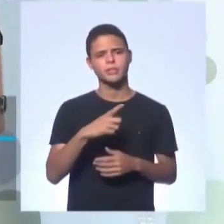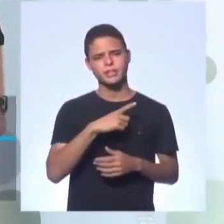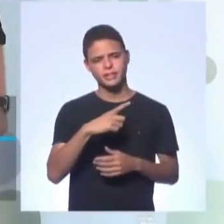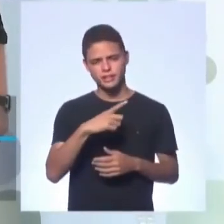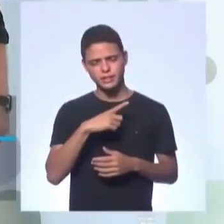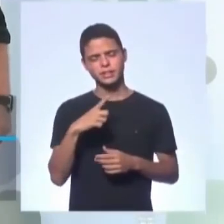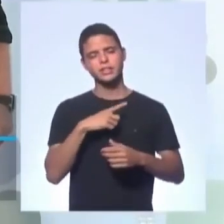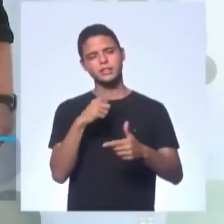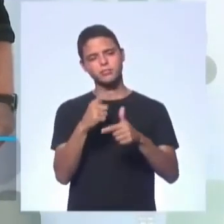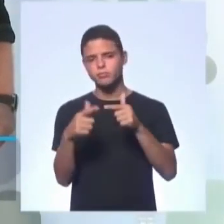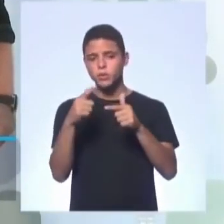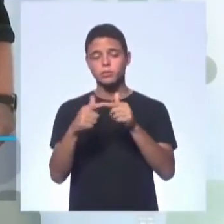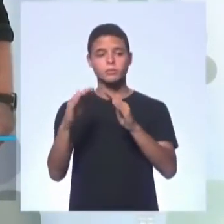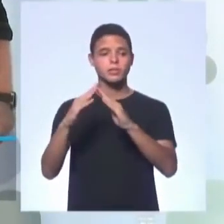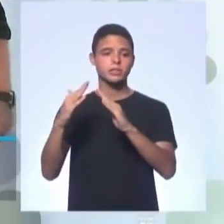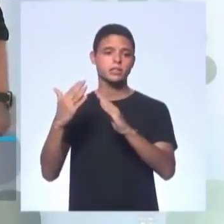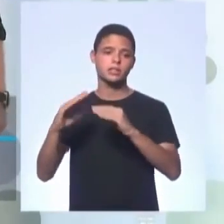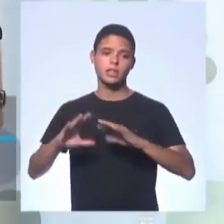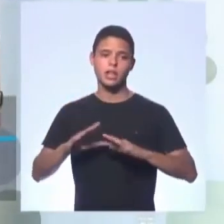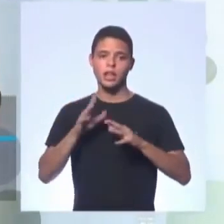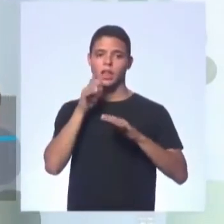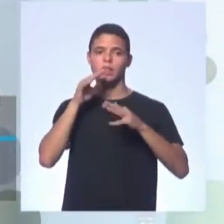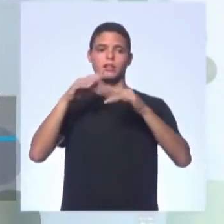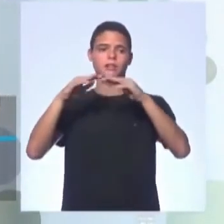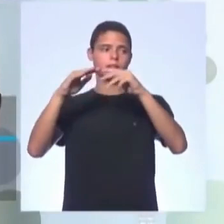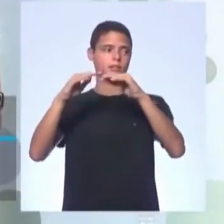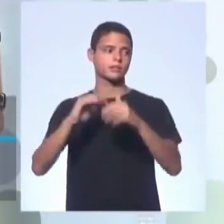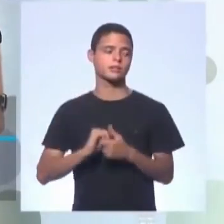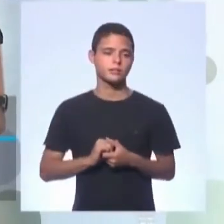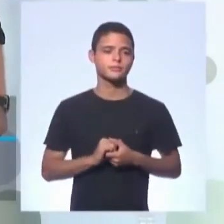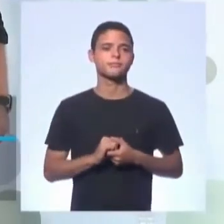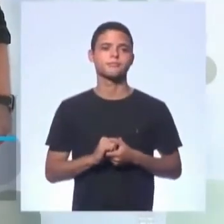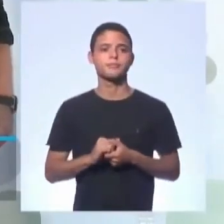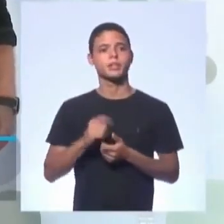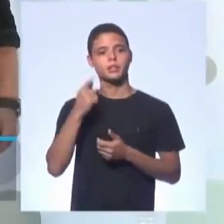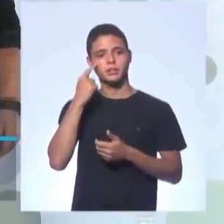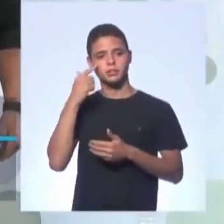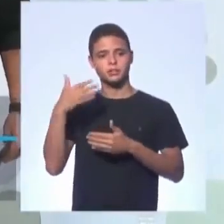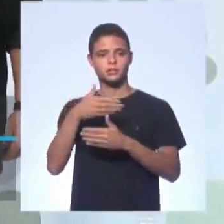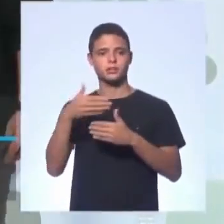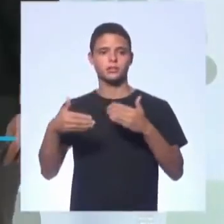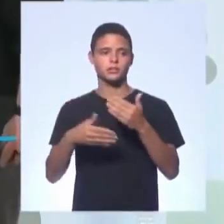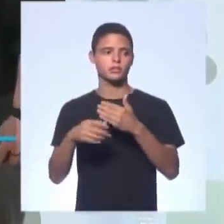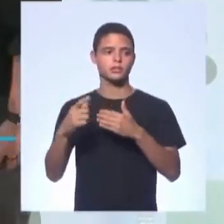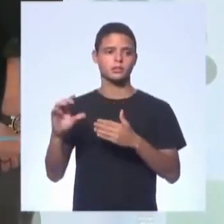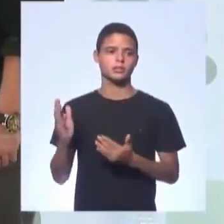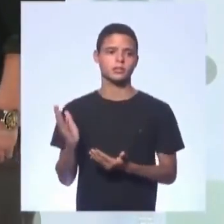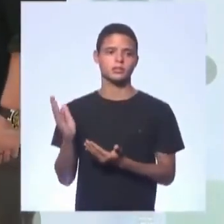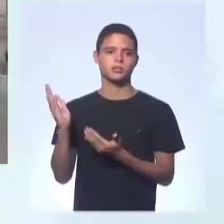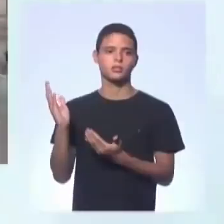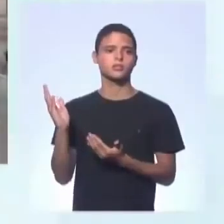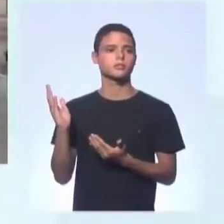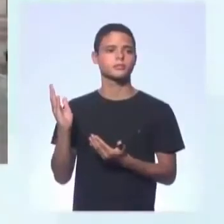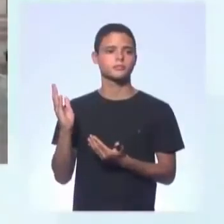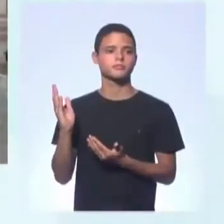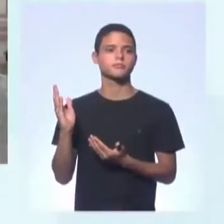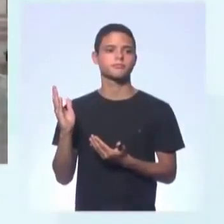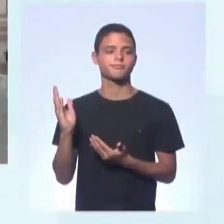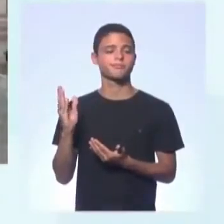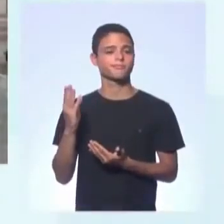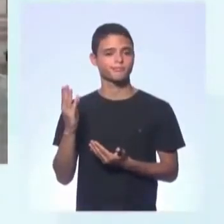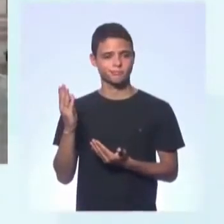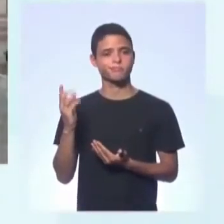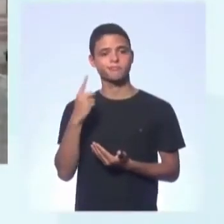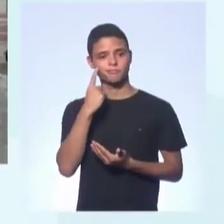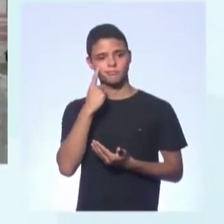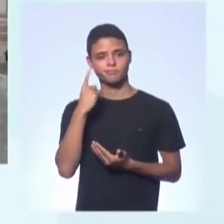aí, principalmente nos períodos de chuvas, tá certo? Vamos lá para a próxima tela, que a gente vai ver aí as enchentes, né?